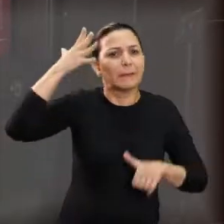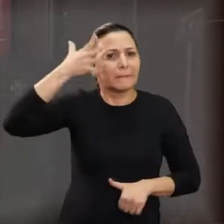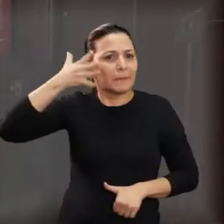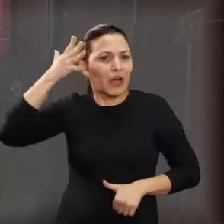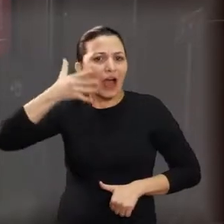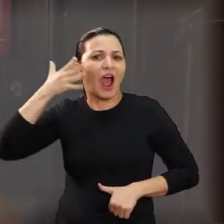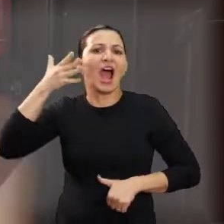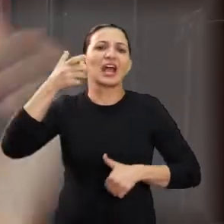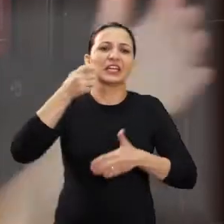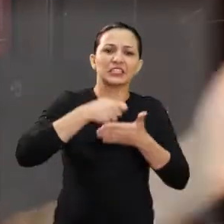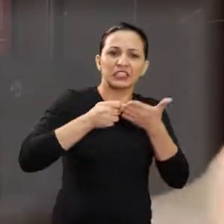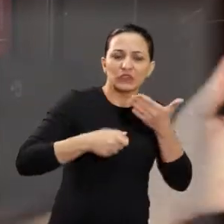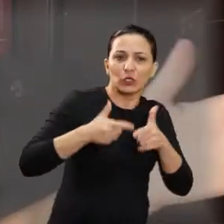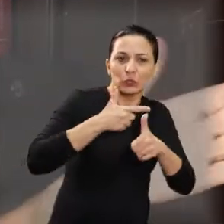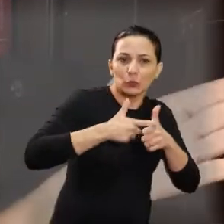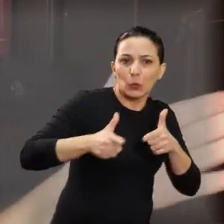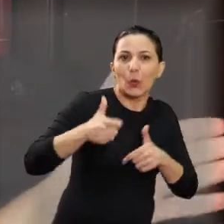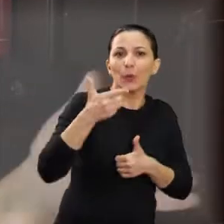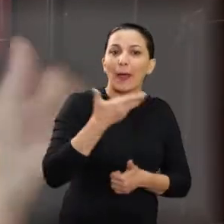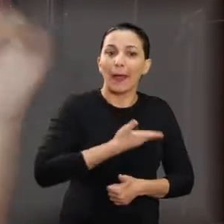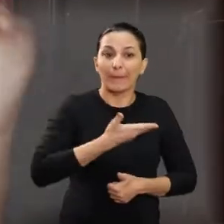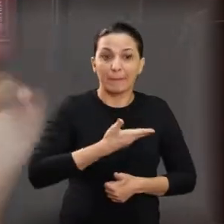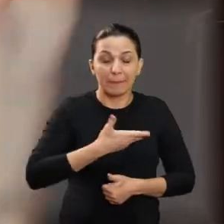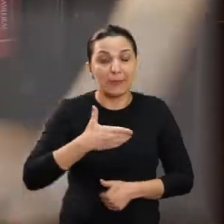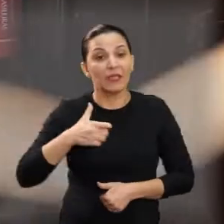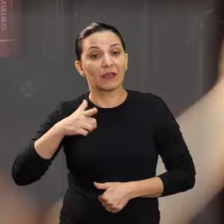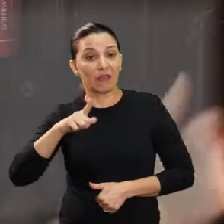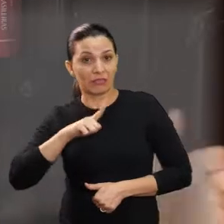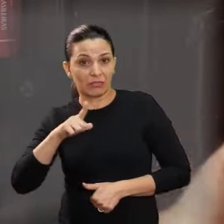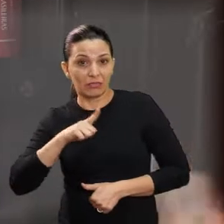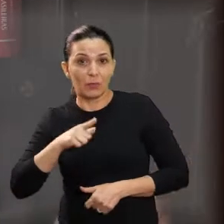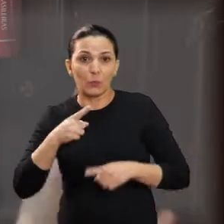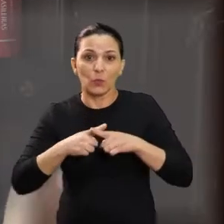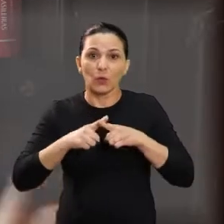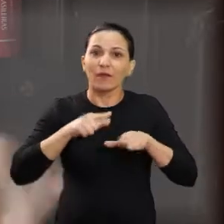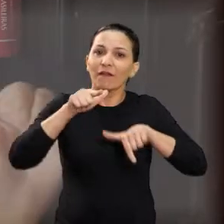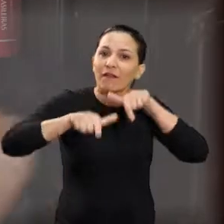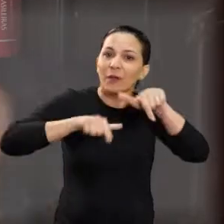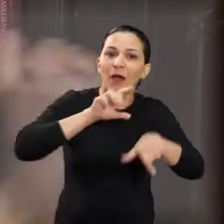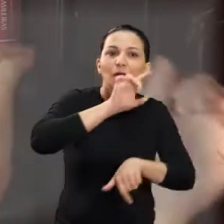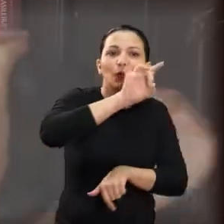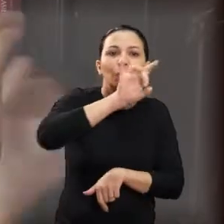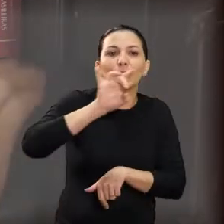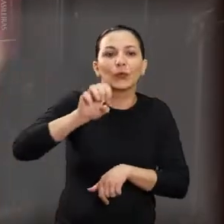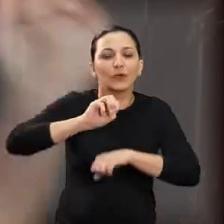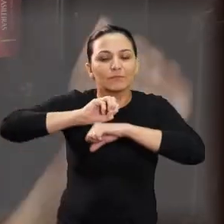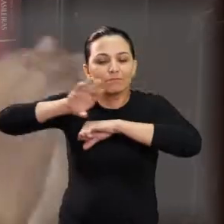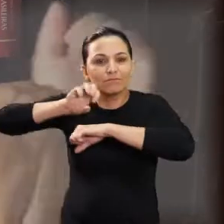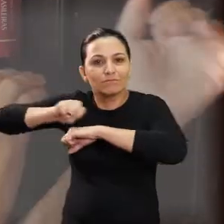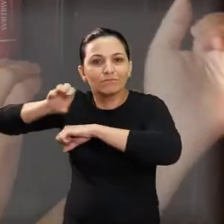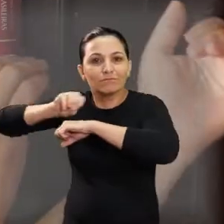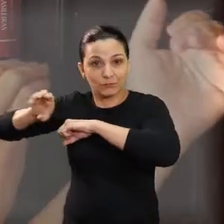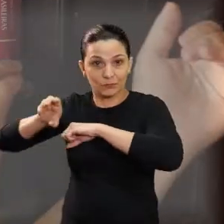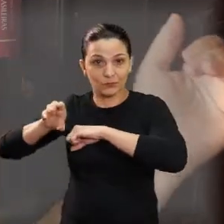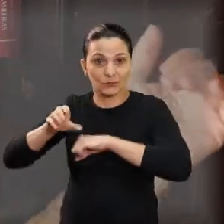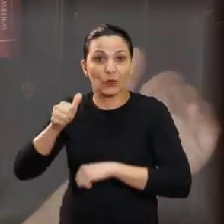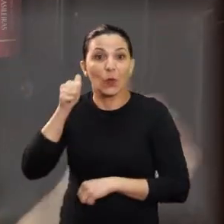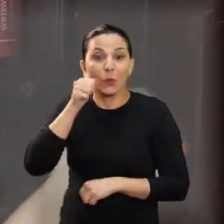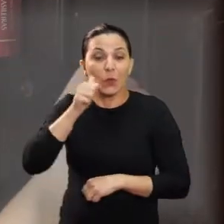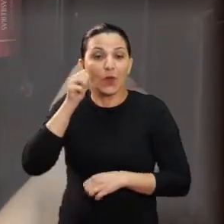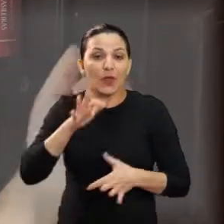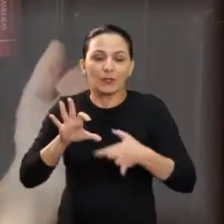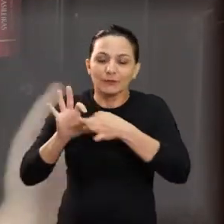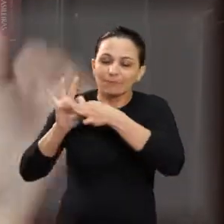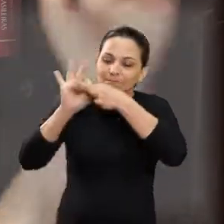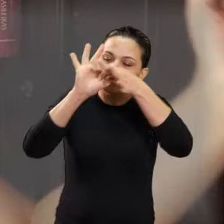palestras uma das outras, sobre uma e sobre a outra, uma escrevia sobre a outra. Então, elas tinham esse trabalho de divulgar uma a